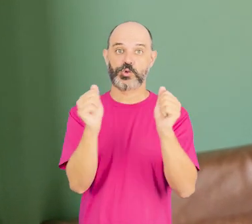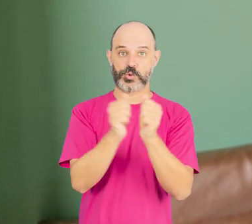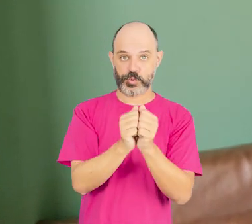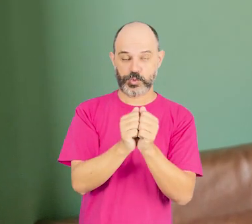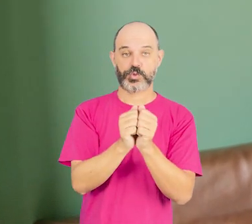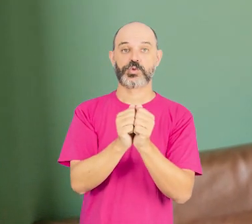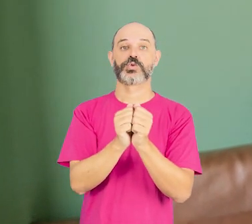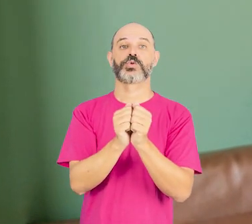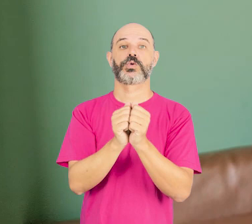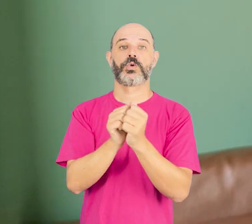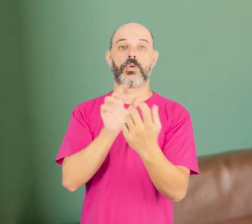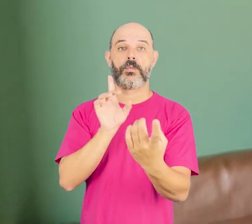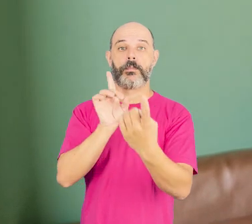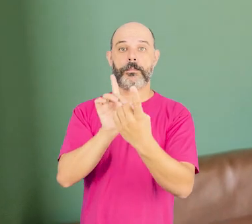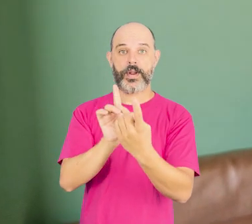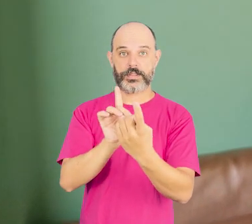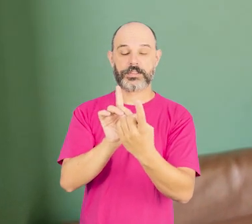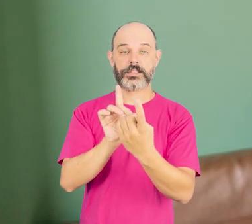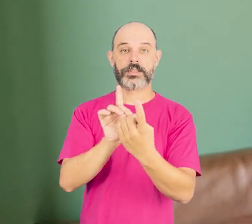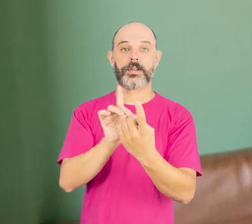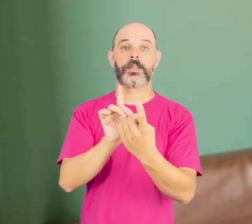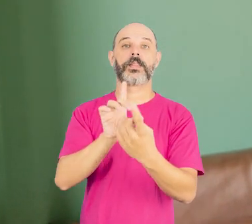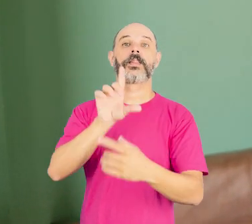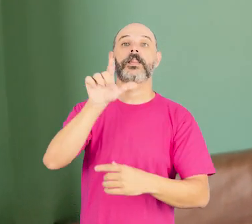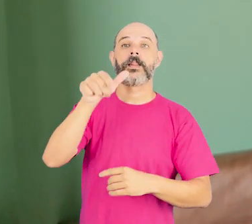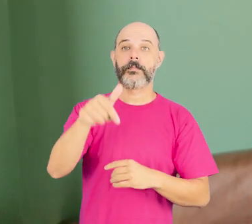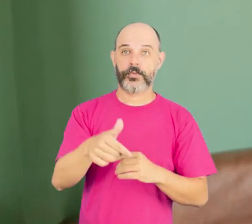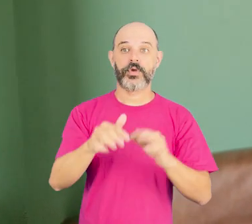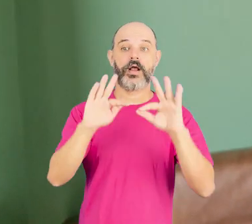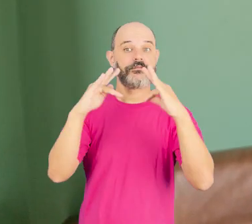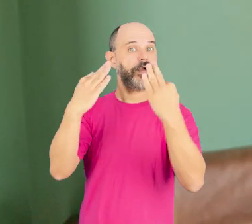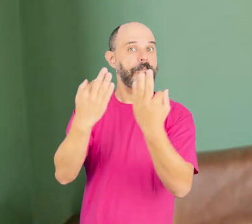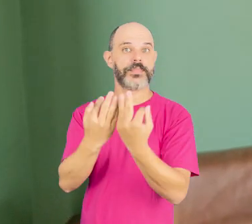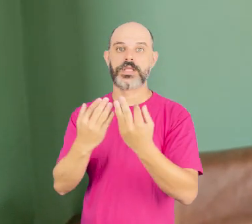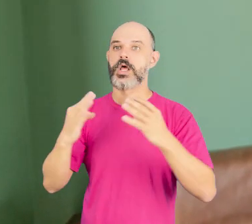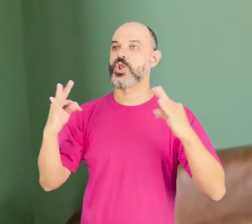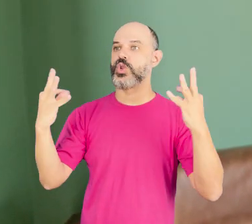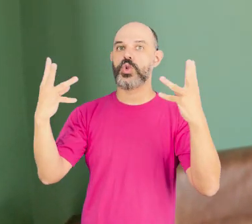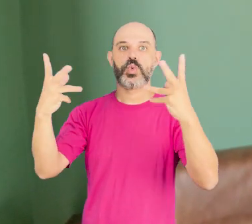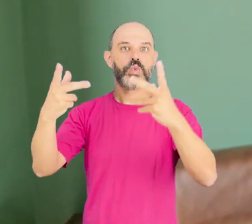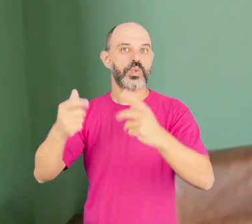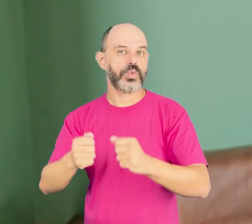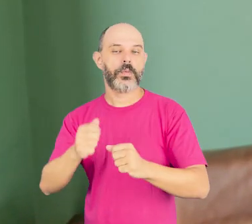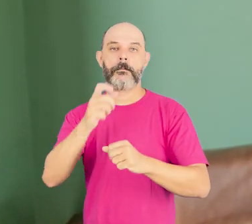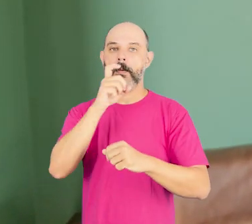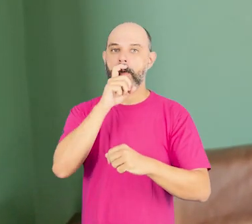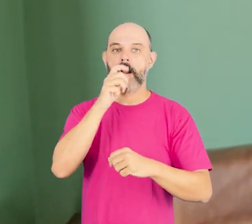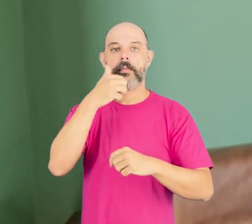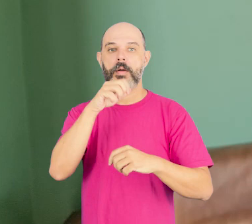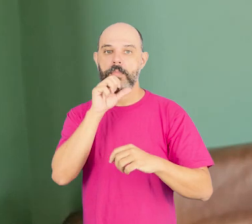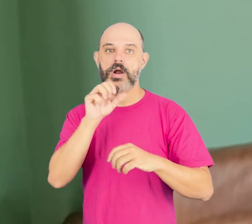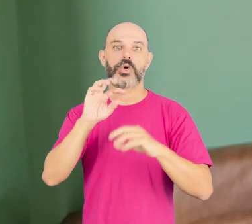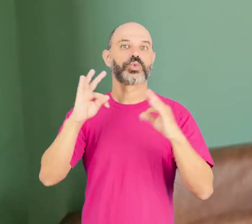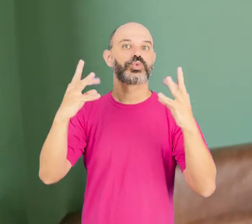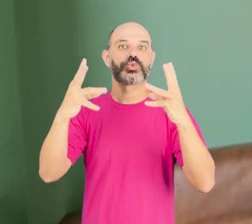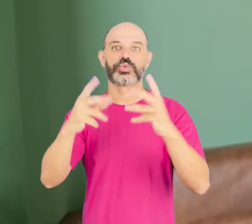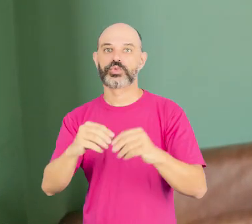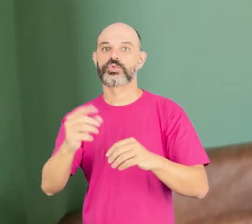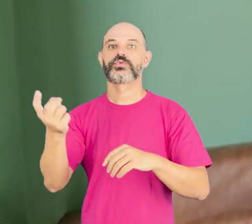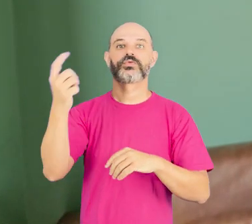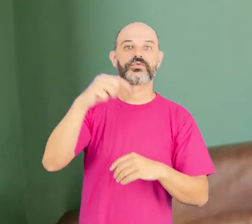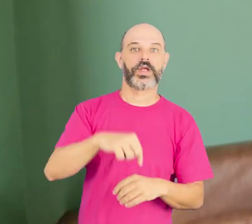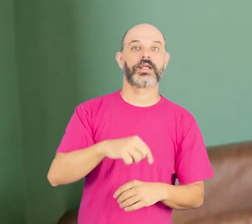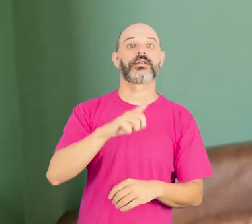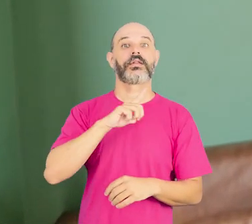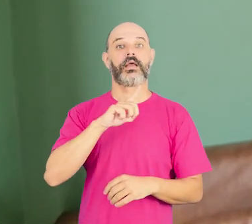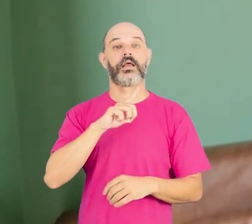com o paciente e depois a gente consegue pleitear essa vaga familiar e trazer. E esse encontro, quando acontece, quando chega o